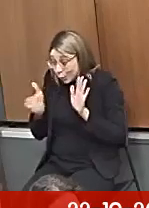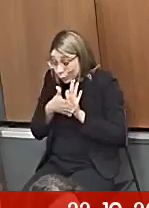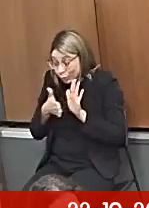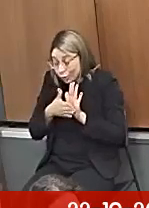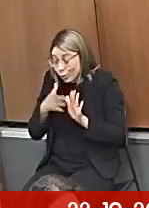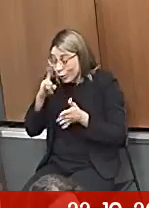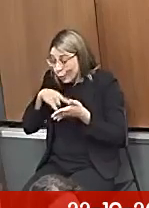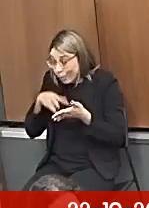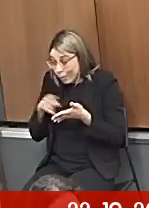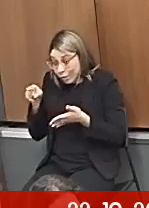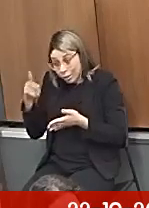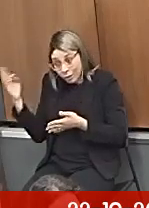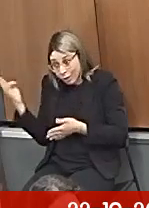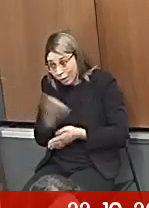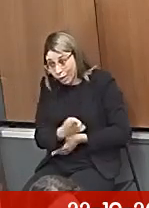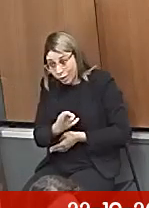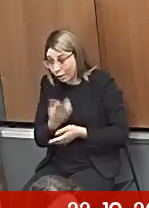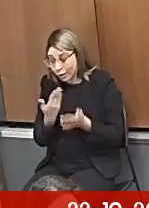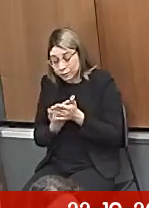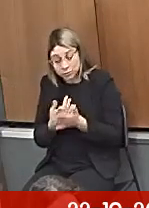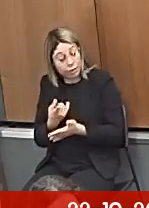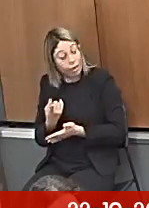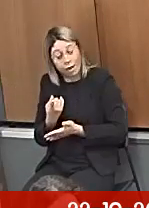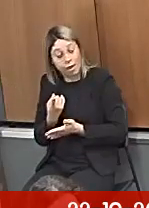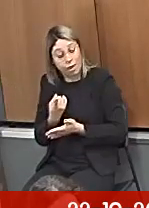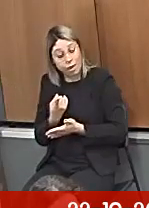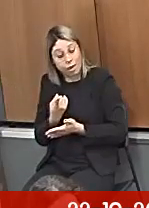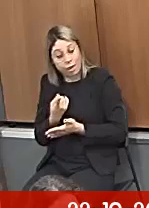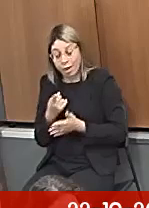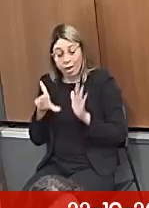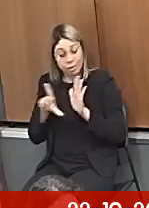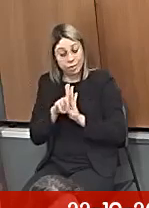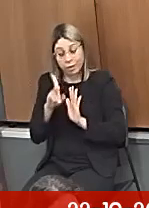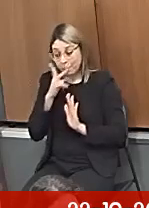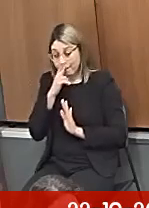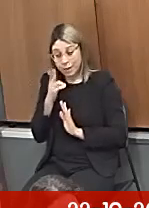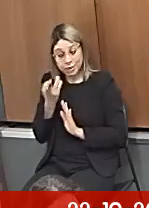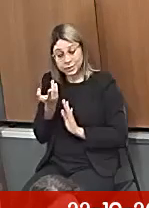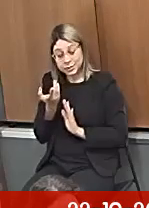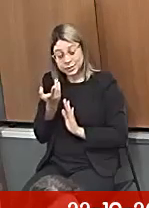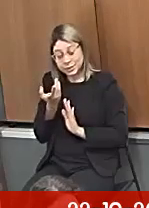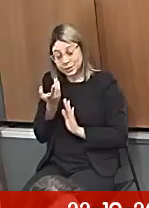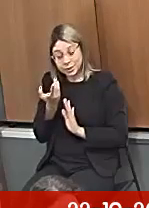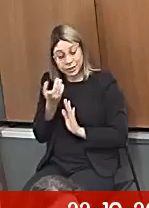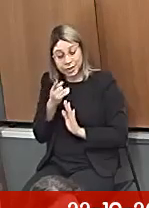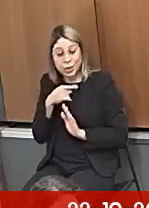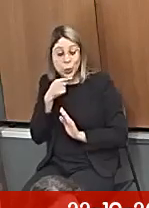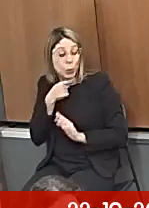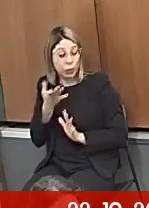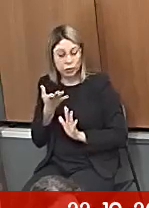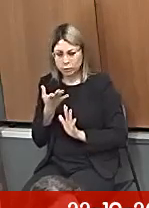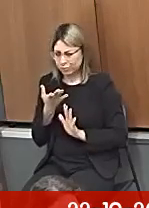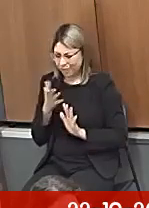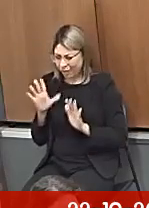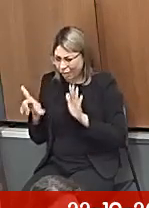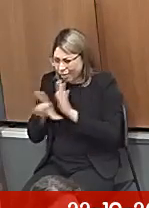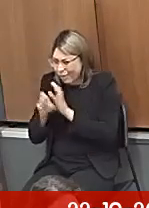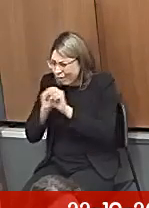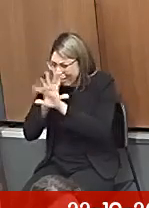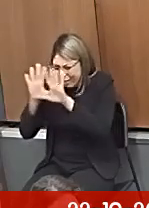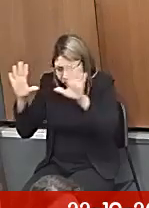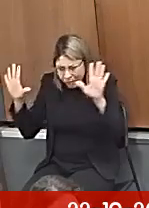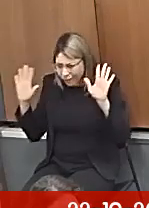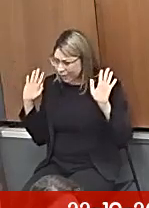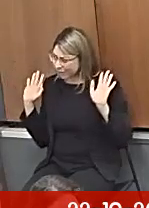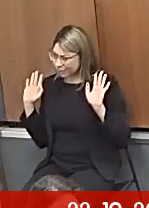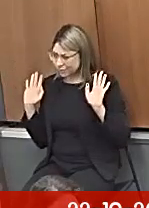questão, chegaram a dizer para ela que a lei era dúbia. A lei é clara, a lei é cristalina. Então,